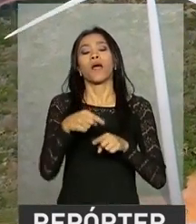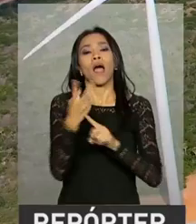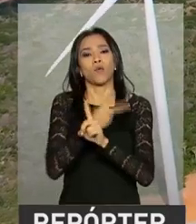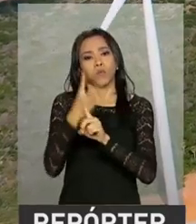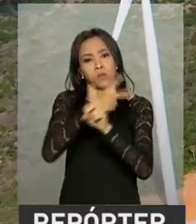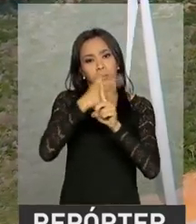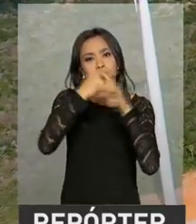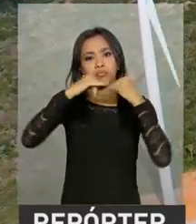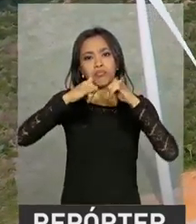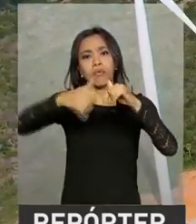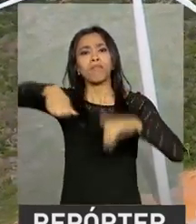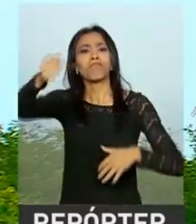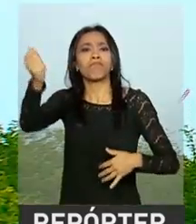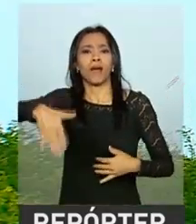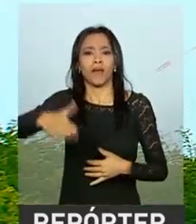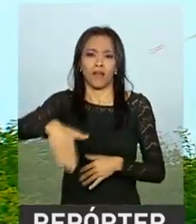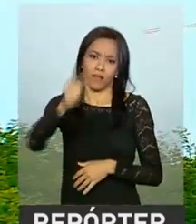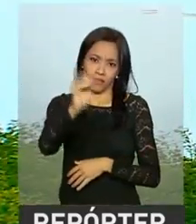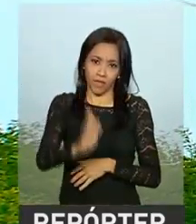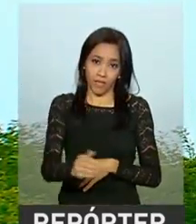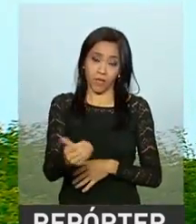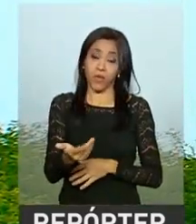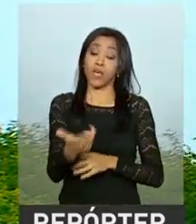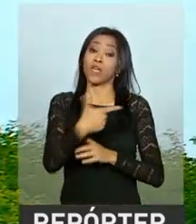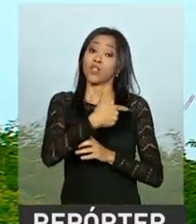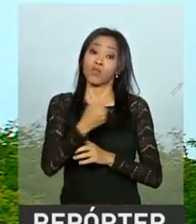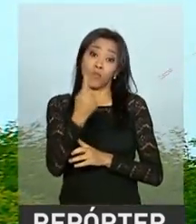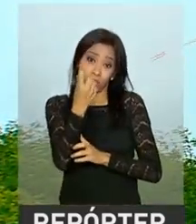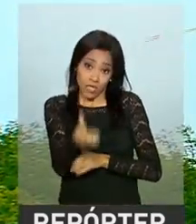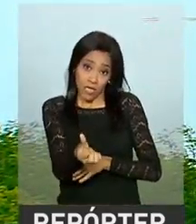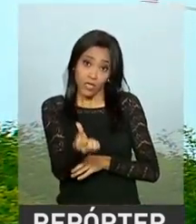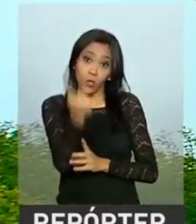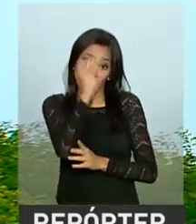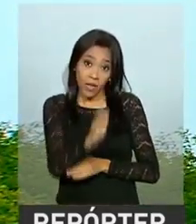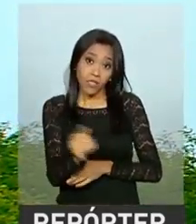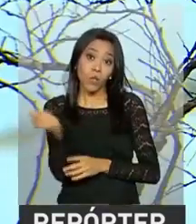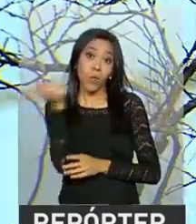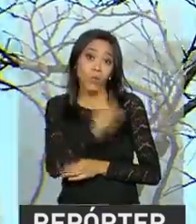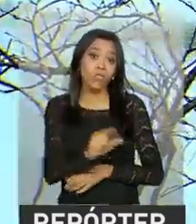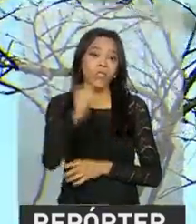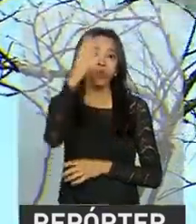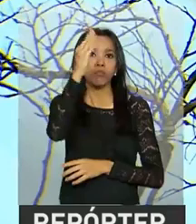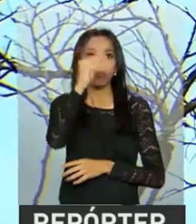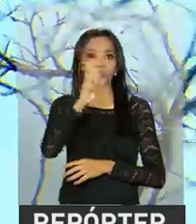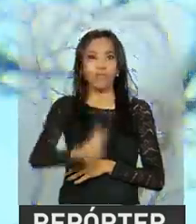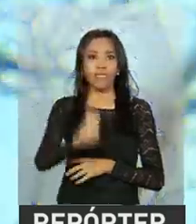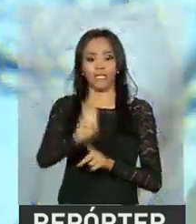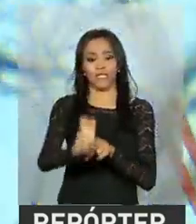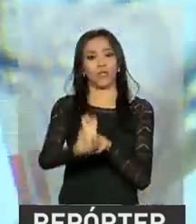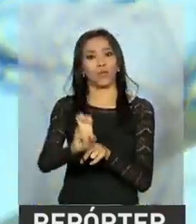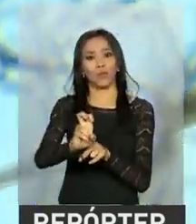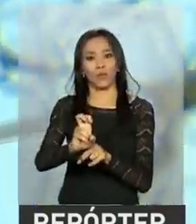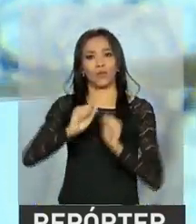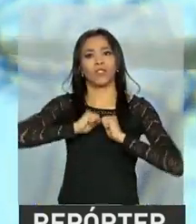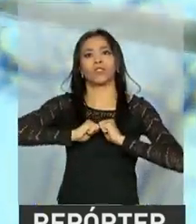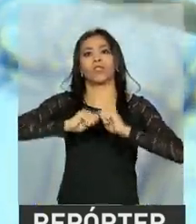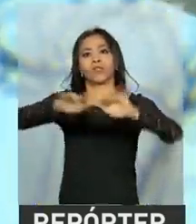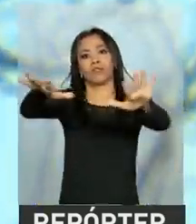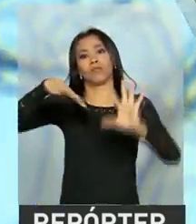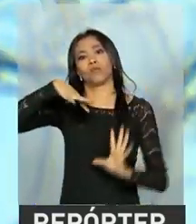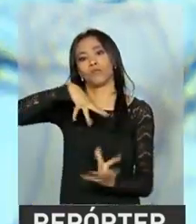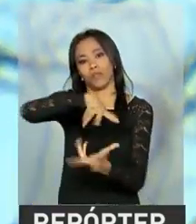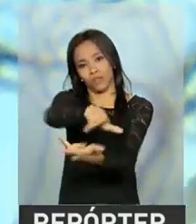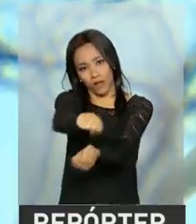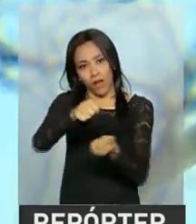energética mais barata do país em 2016 o Brasil alcançou o quinto lugar em expansão mundial e a ideia é